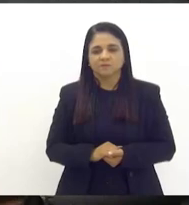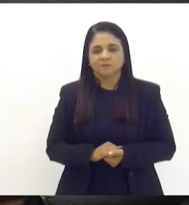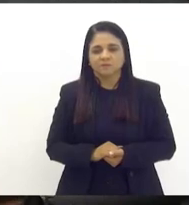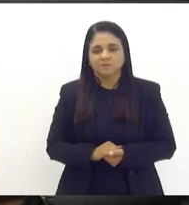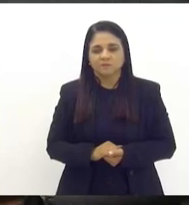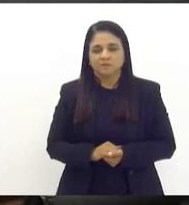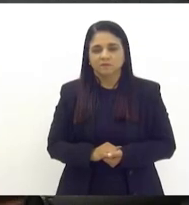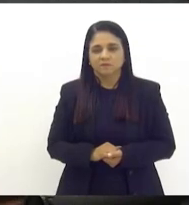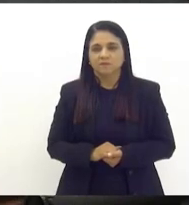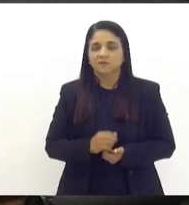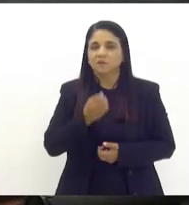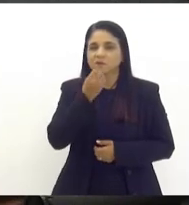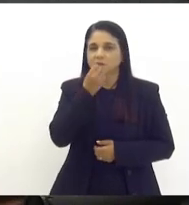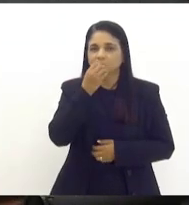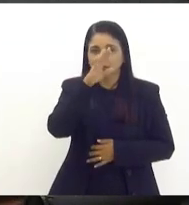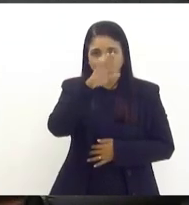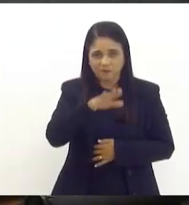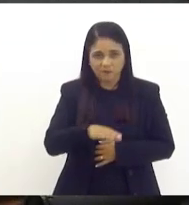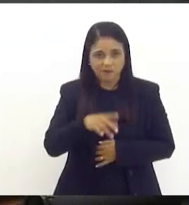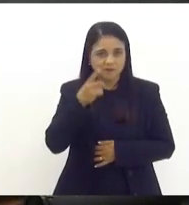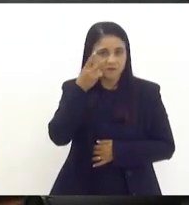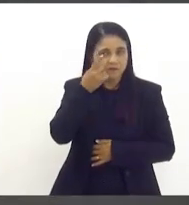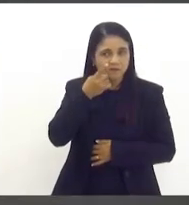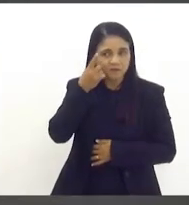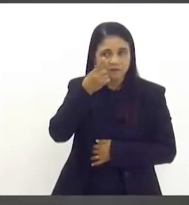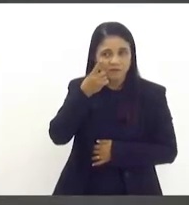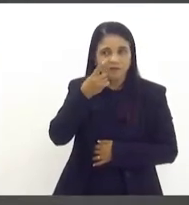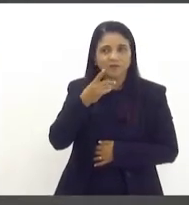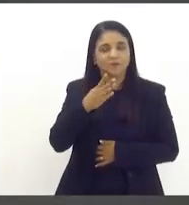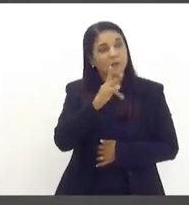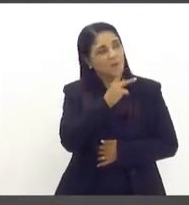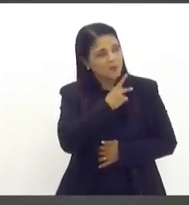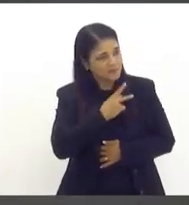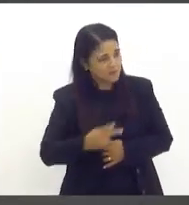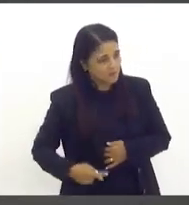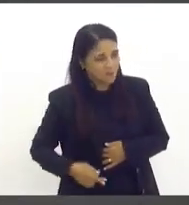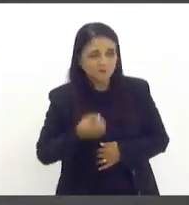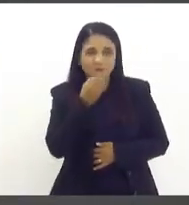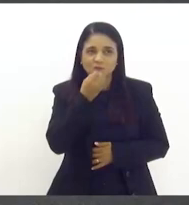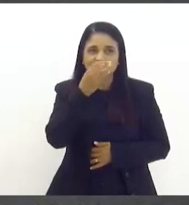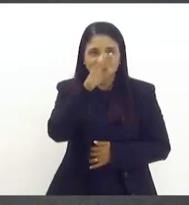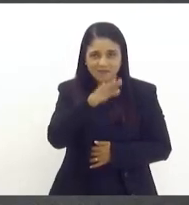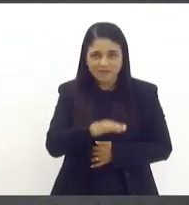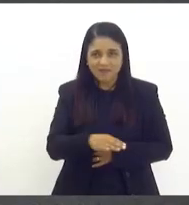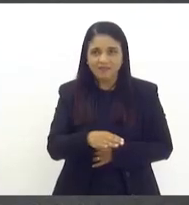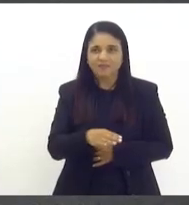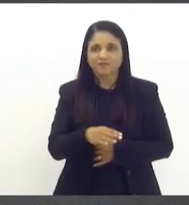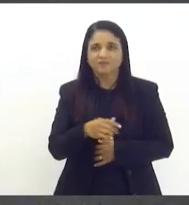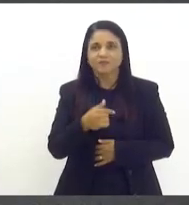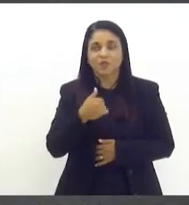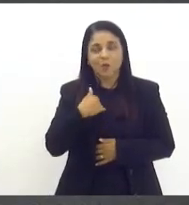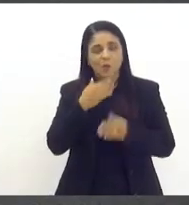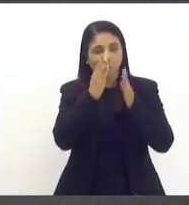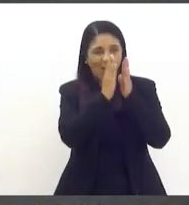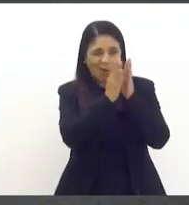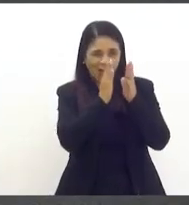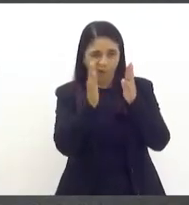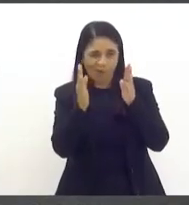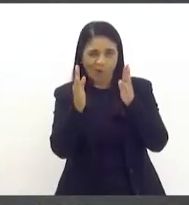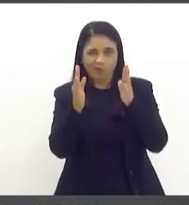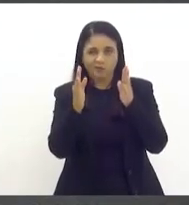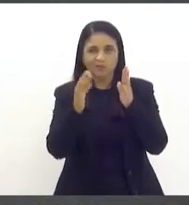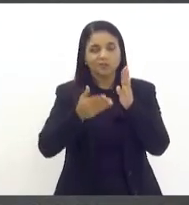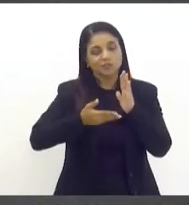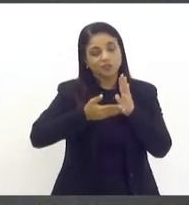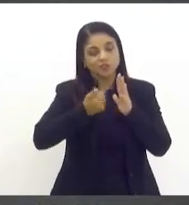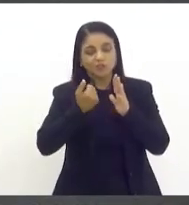Boa tarde Deputado Boa tarde nosso Presidente uma questão de ódio avisar que